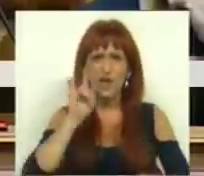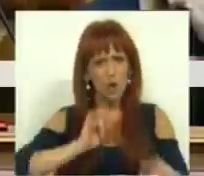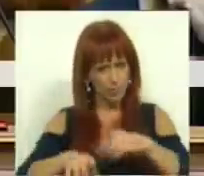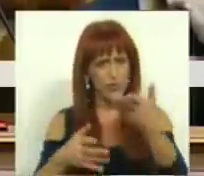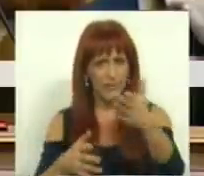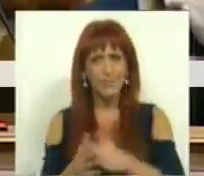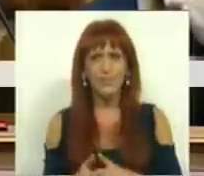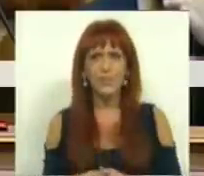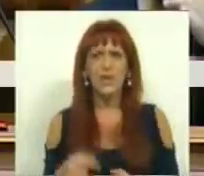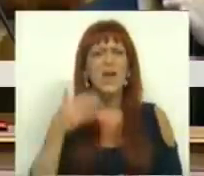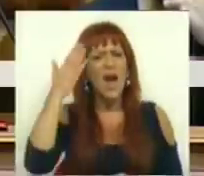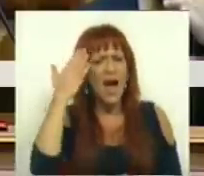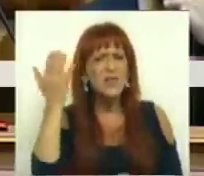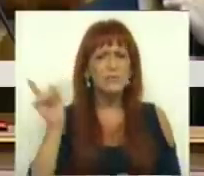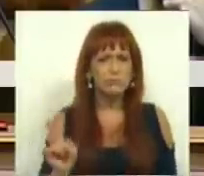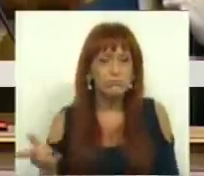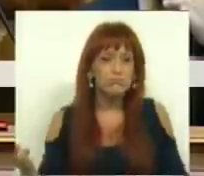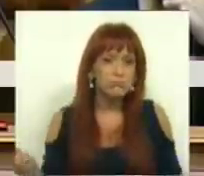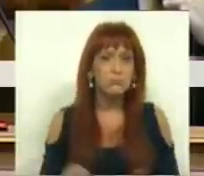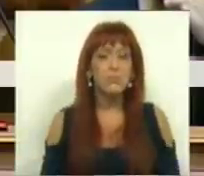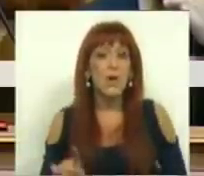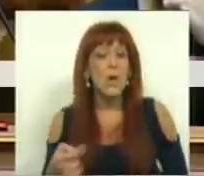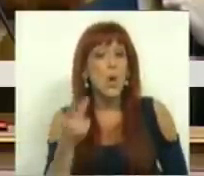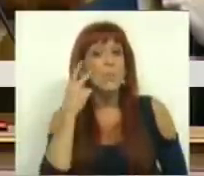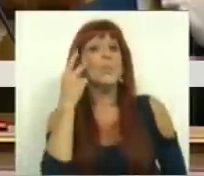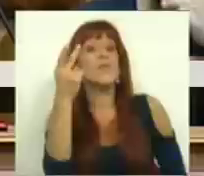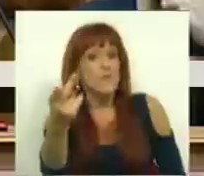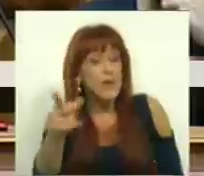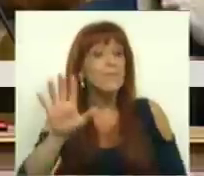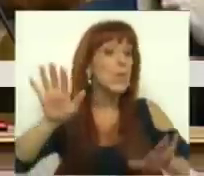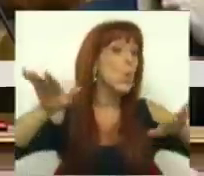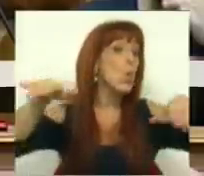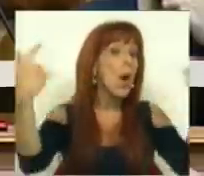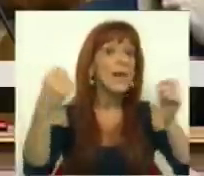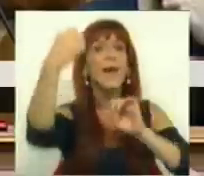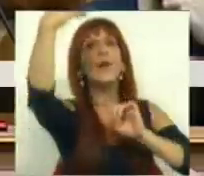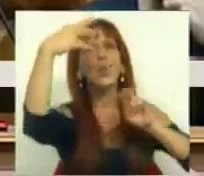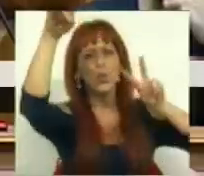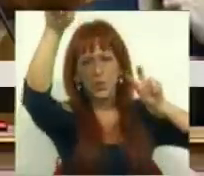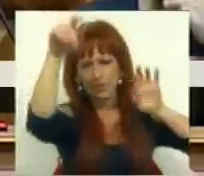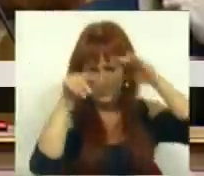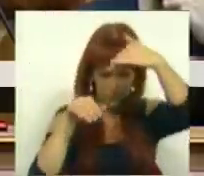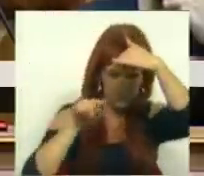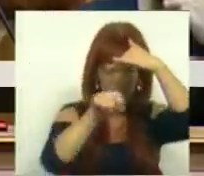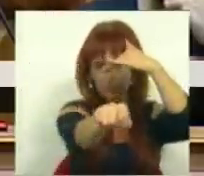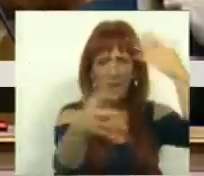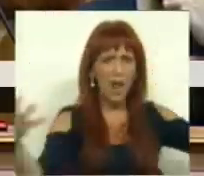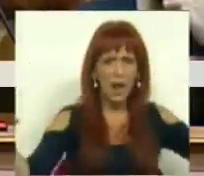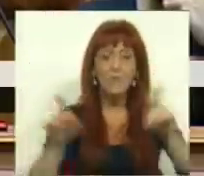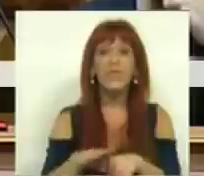senhora deputada. Se não acha que só se vislumbrará qualquer luz ao fundo do